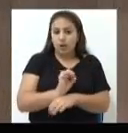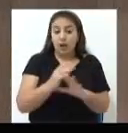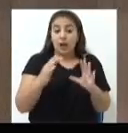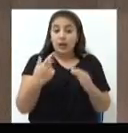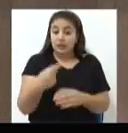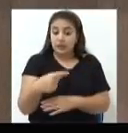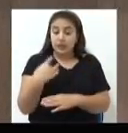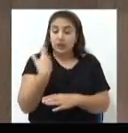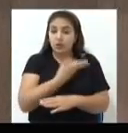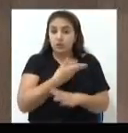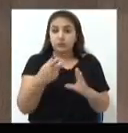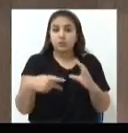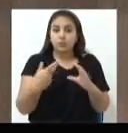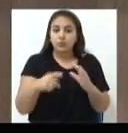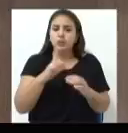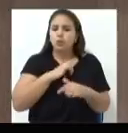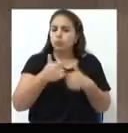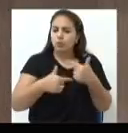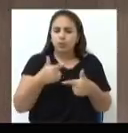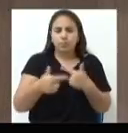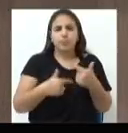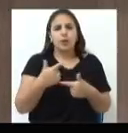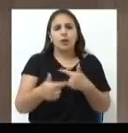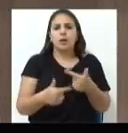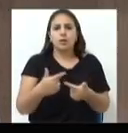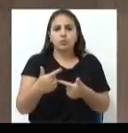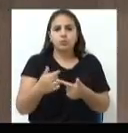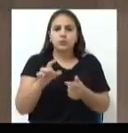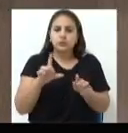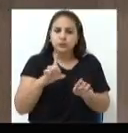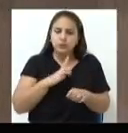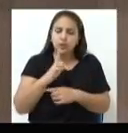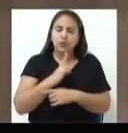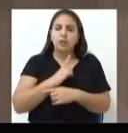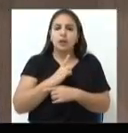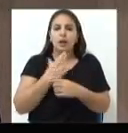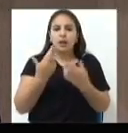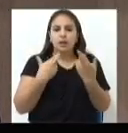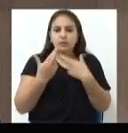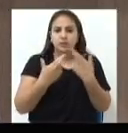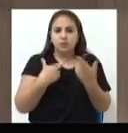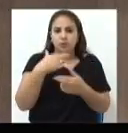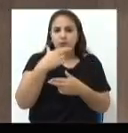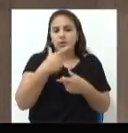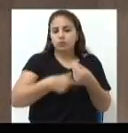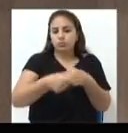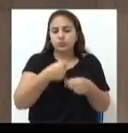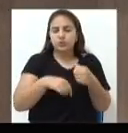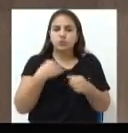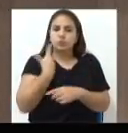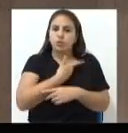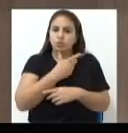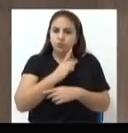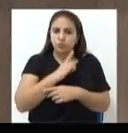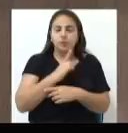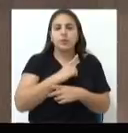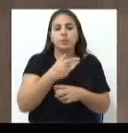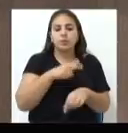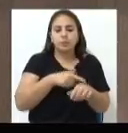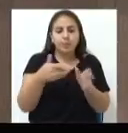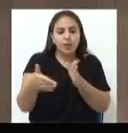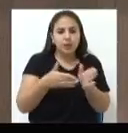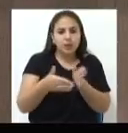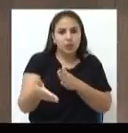tem a sua atuação legislativa, tem a sua atuação administrativa. O que nós tivemos nesse período foi a